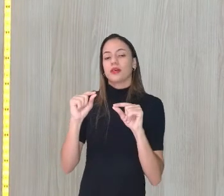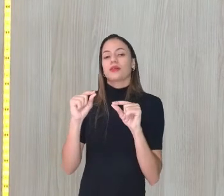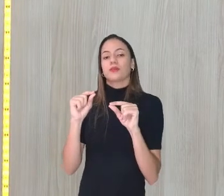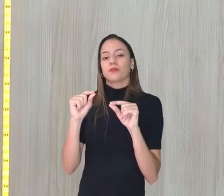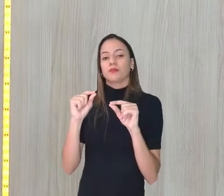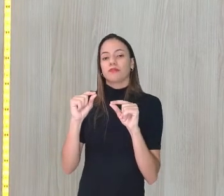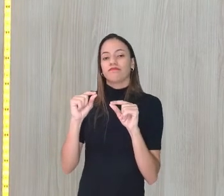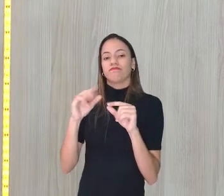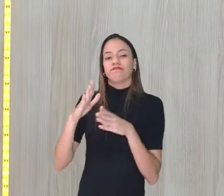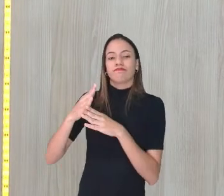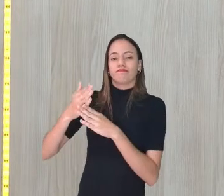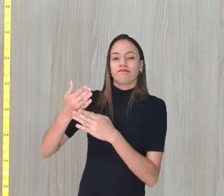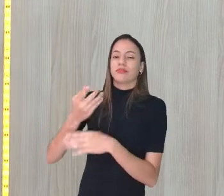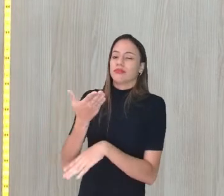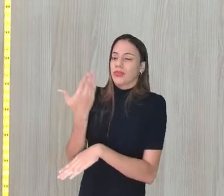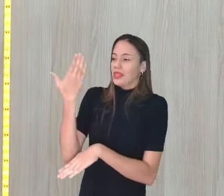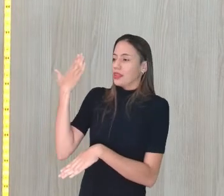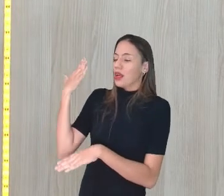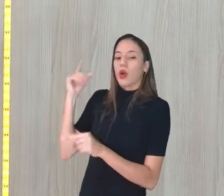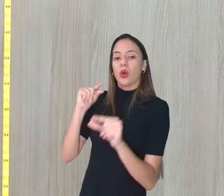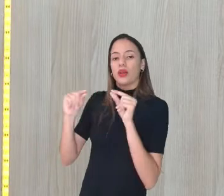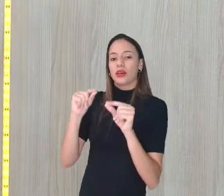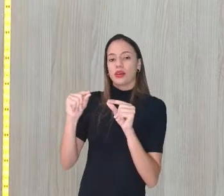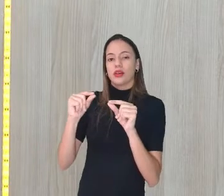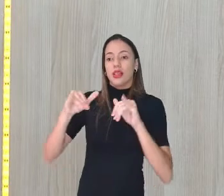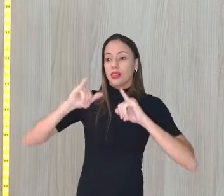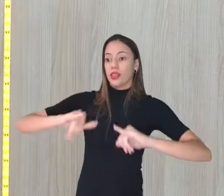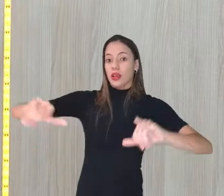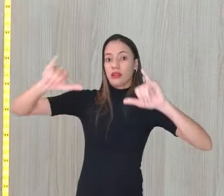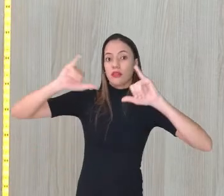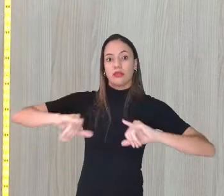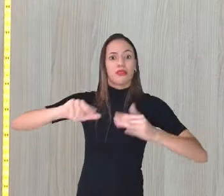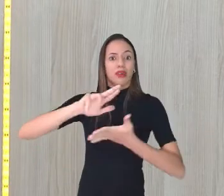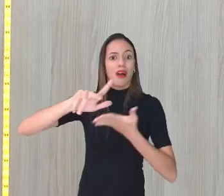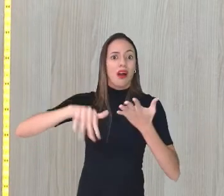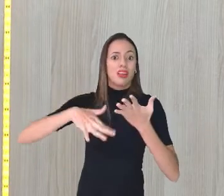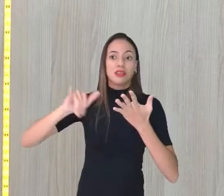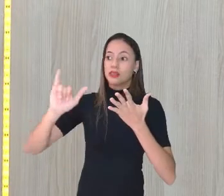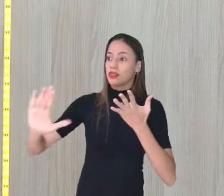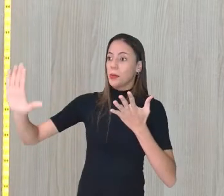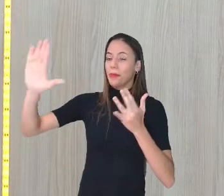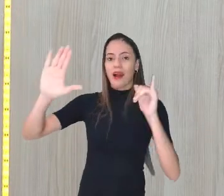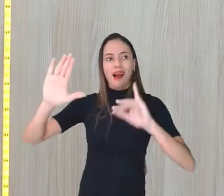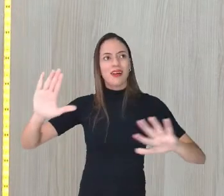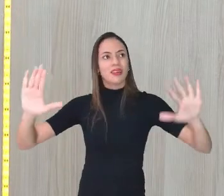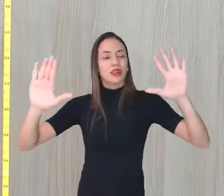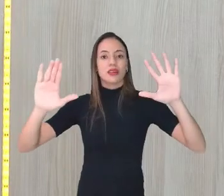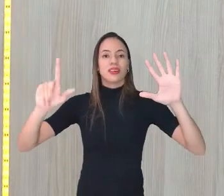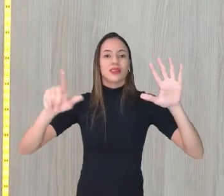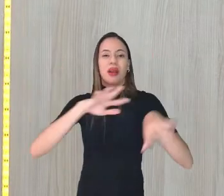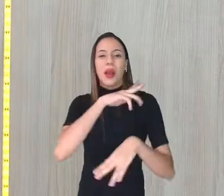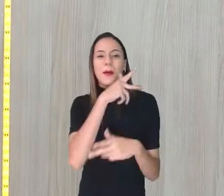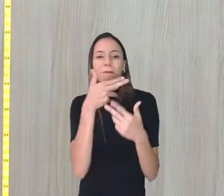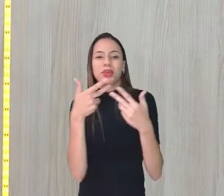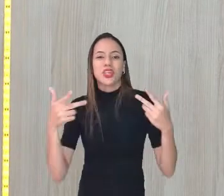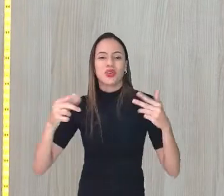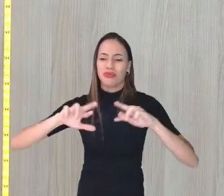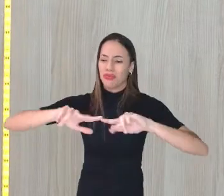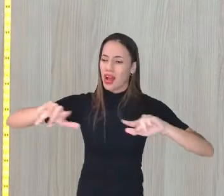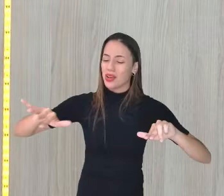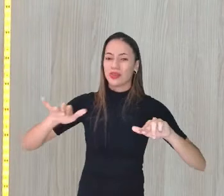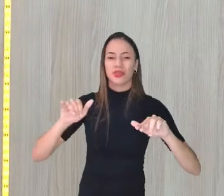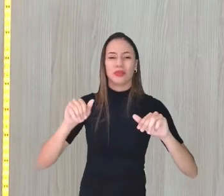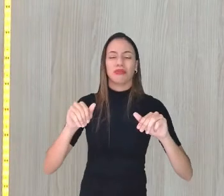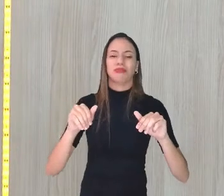pouco tempo atrás, inclusive foram divulgadas várias imagens de bichos agonizando, várias pessoas indo